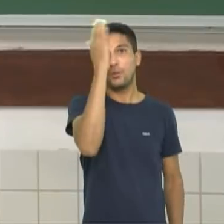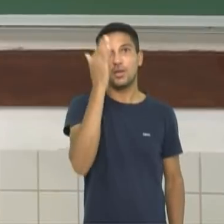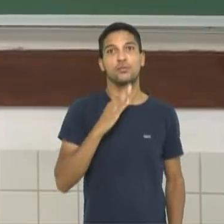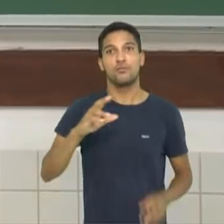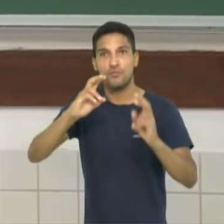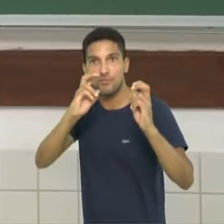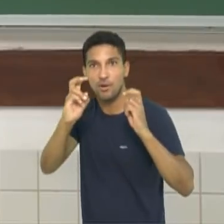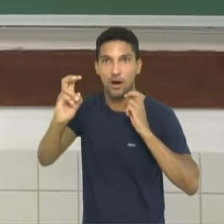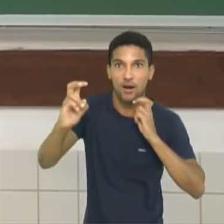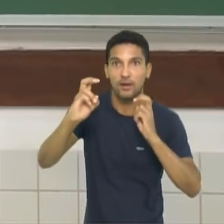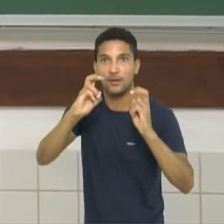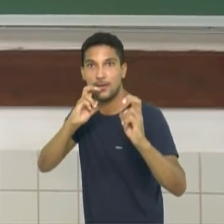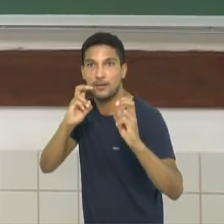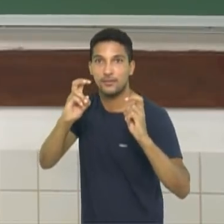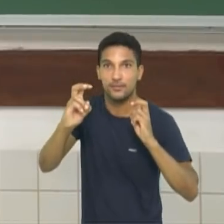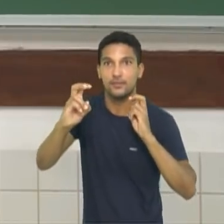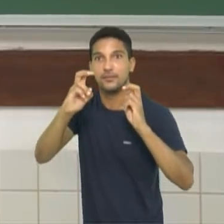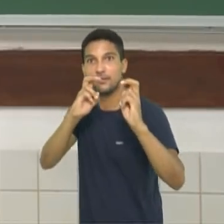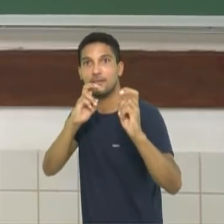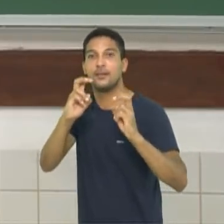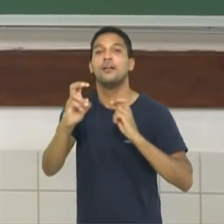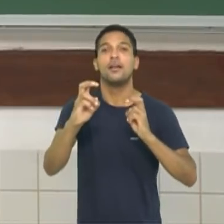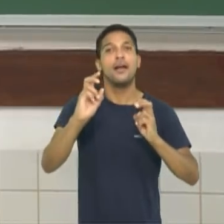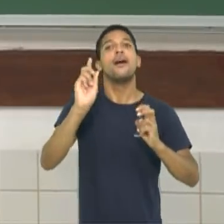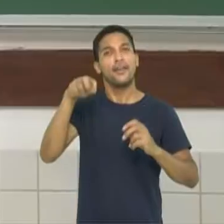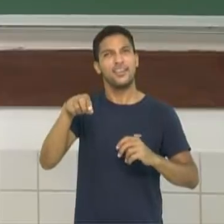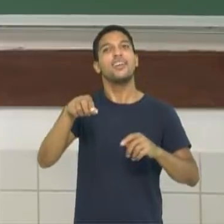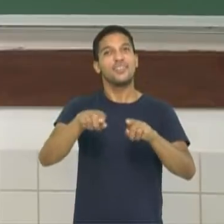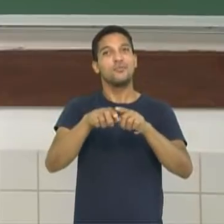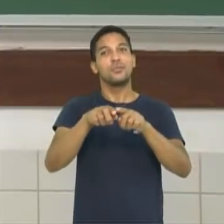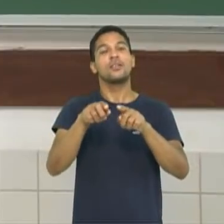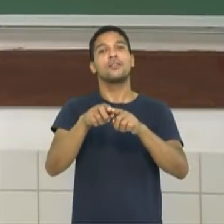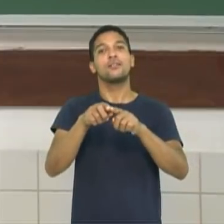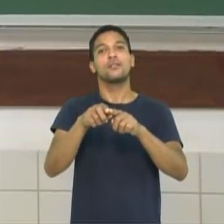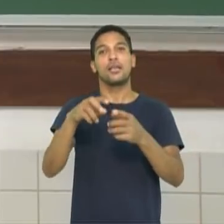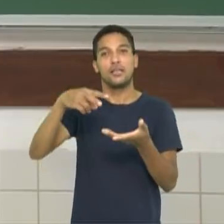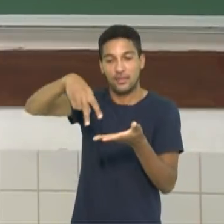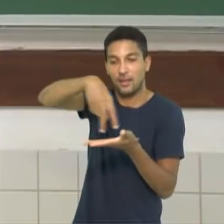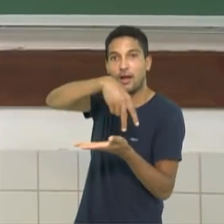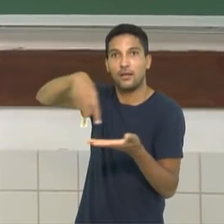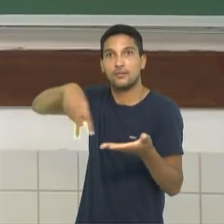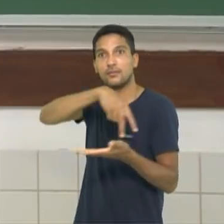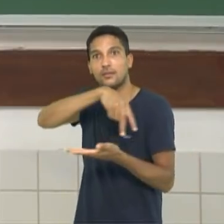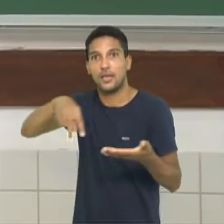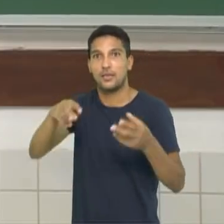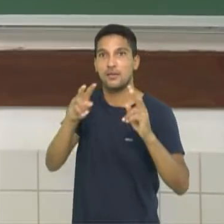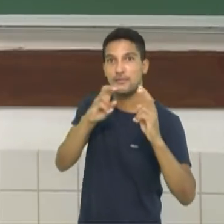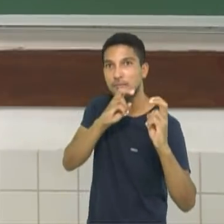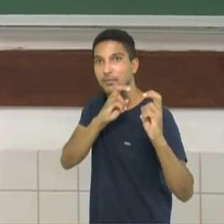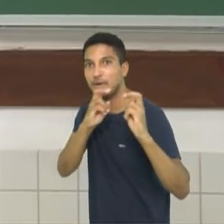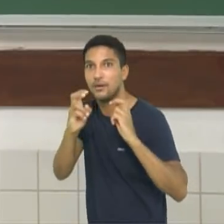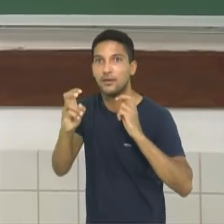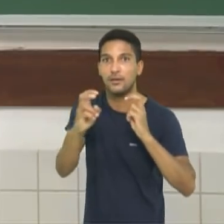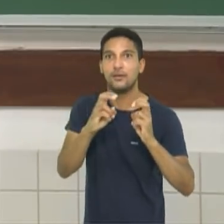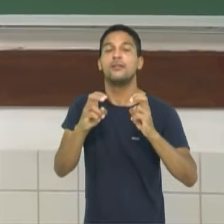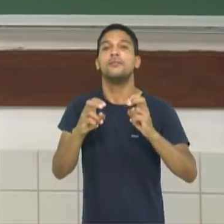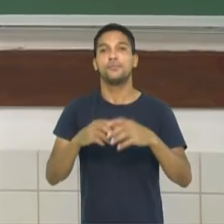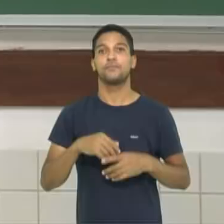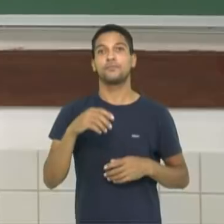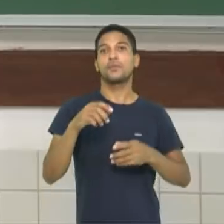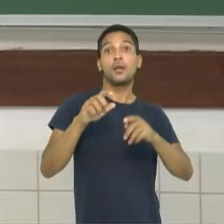mais daquilo que eu falei para vocês. E o terceiro vídeo, ele traz algumas informações